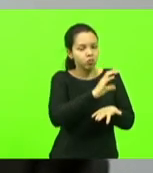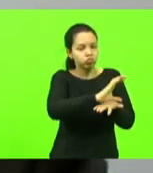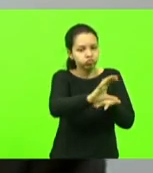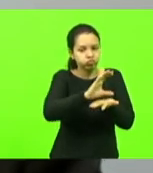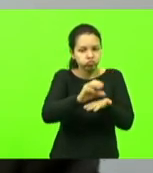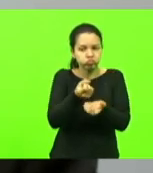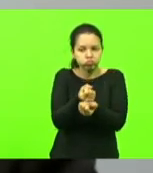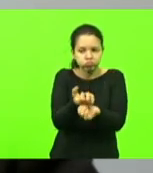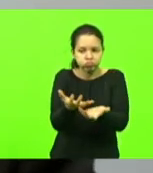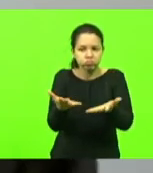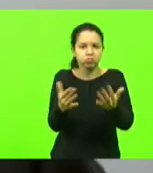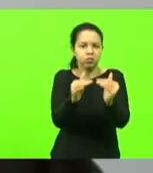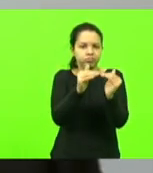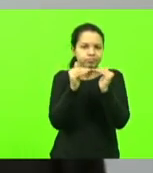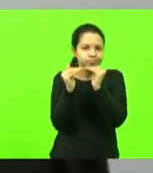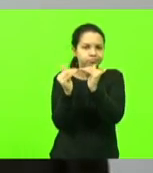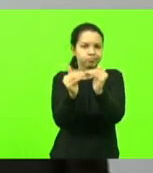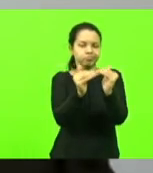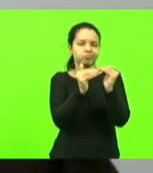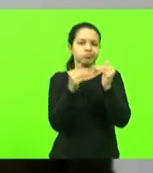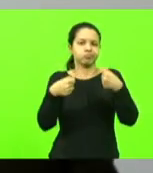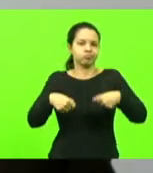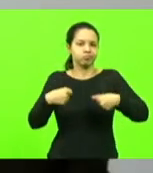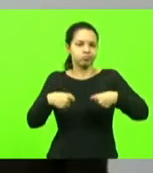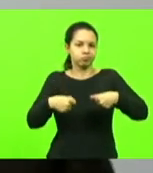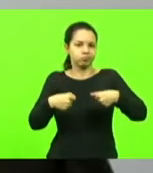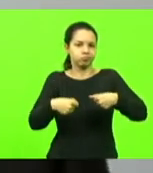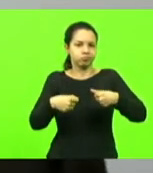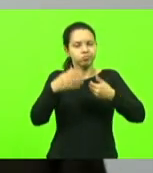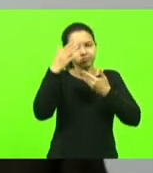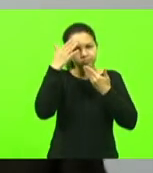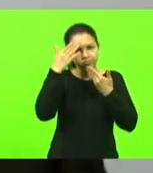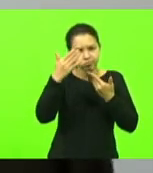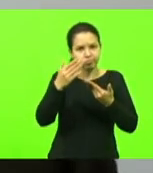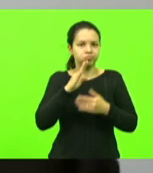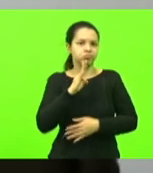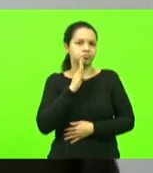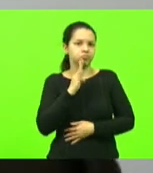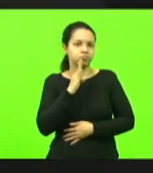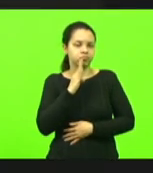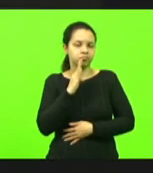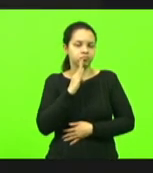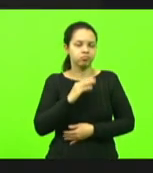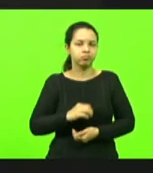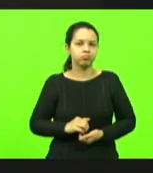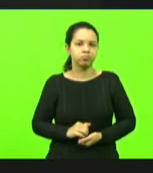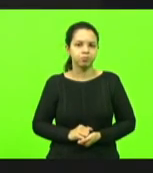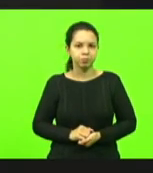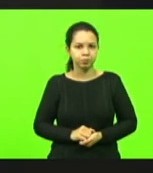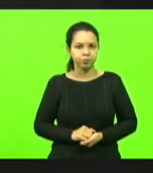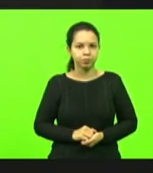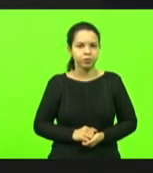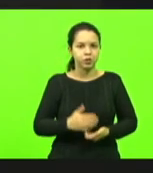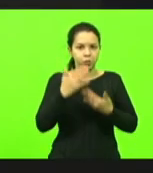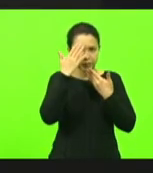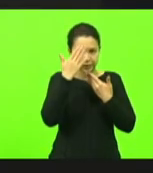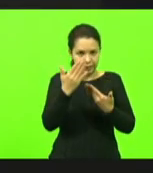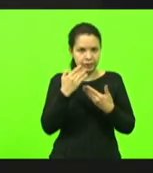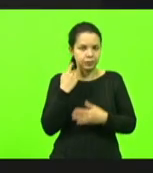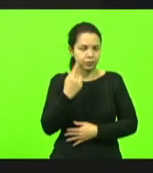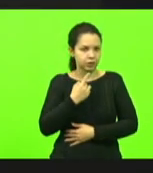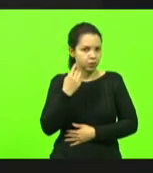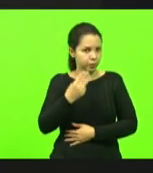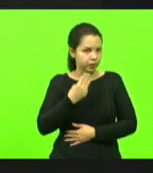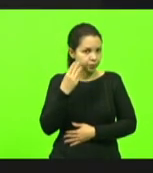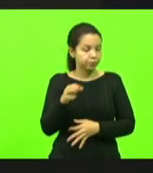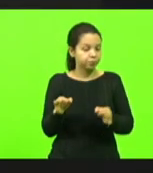essa igualdade entre os outros colegas. Muito obrigado, presidente Nilson Berlanda, e ficamos todos com Deus. Obrigado, deputado Márcio Machado.